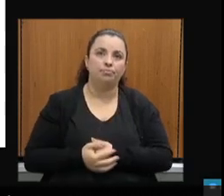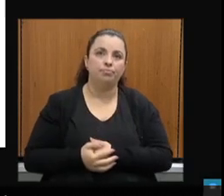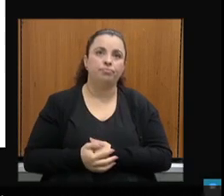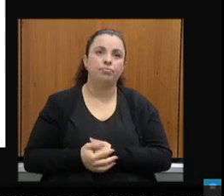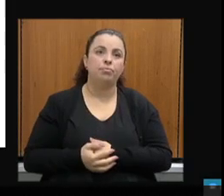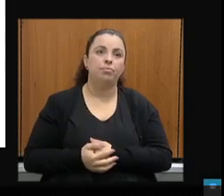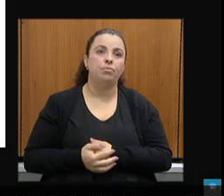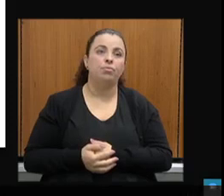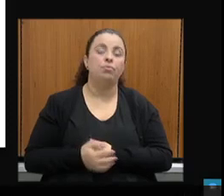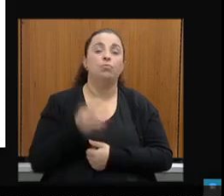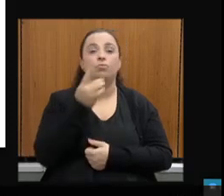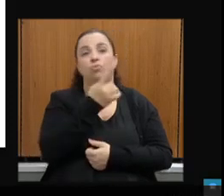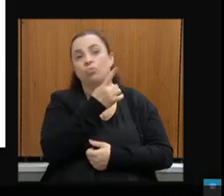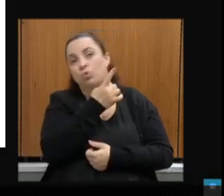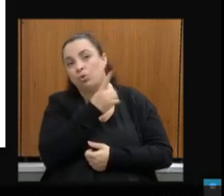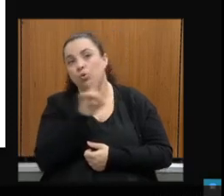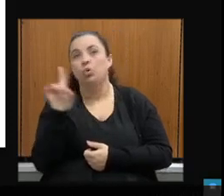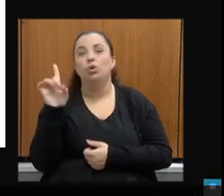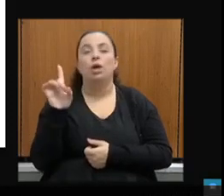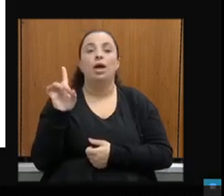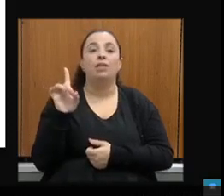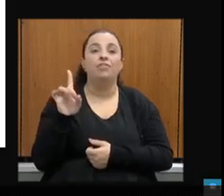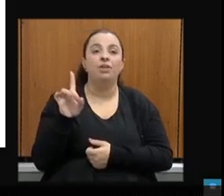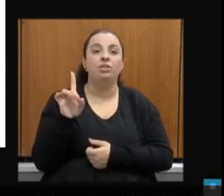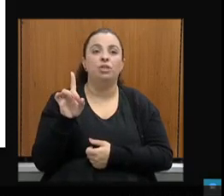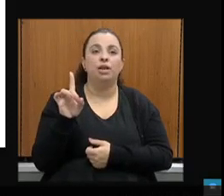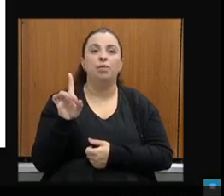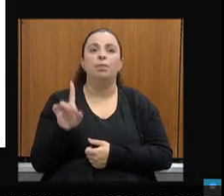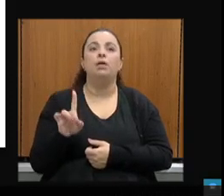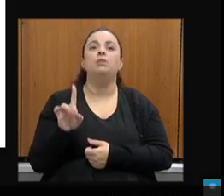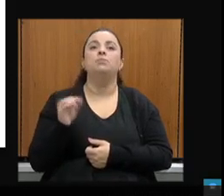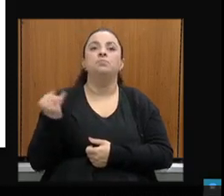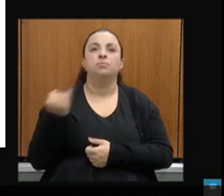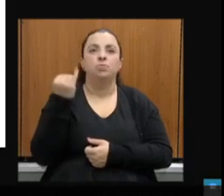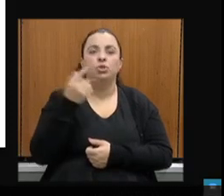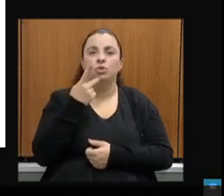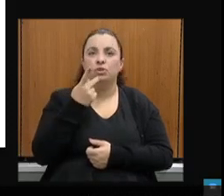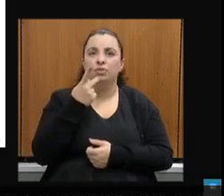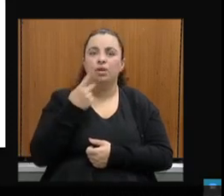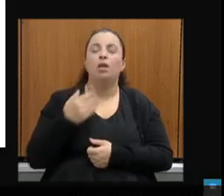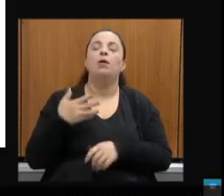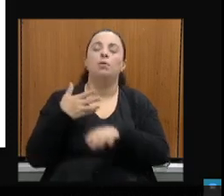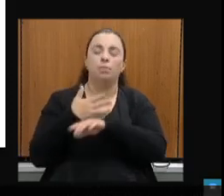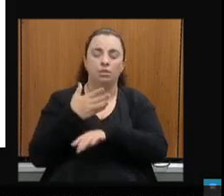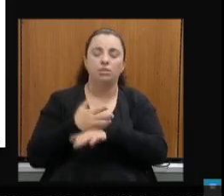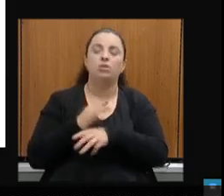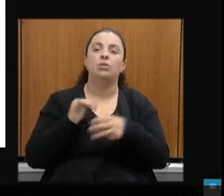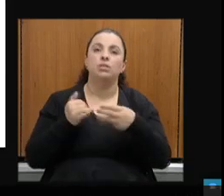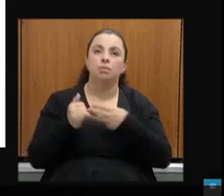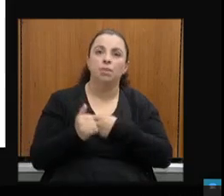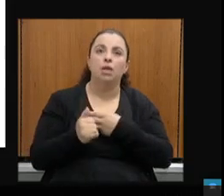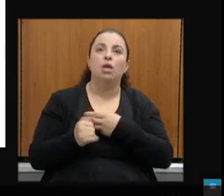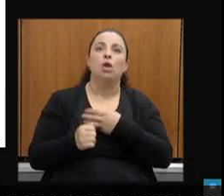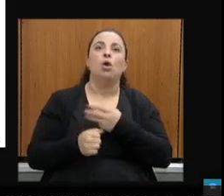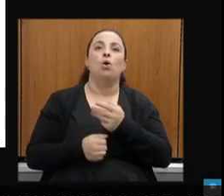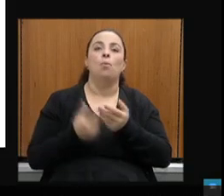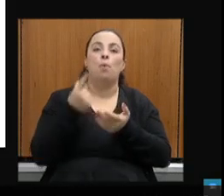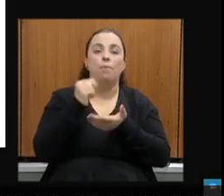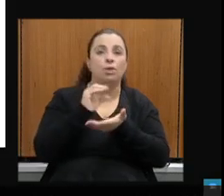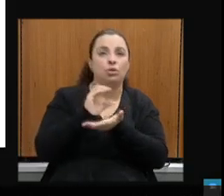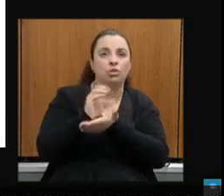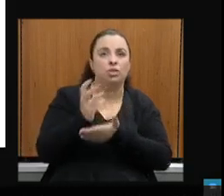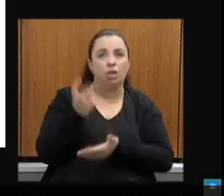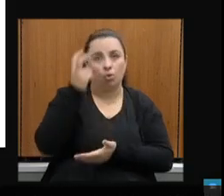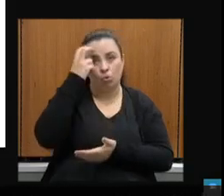que é muito importante comentar né a participação da Cemig com uma patrocinadora da cultura no estado